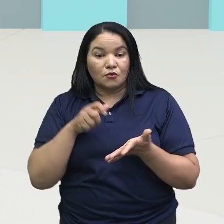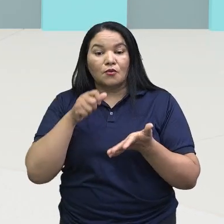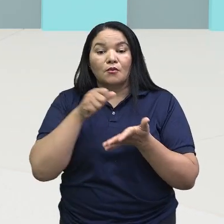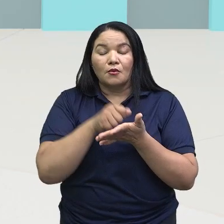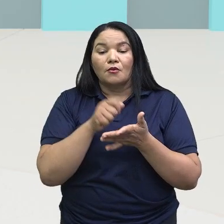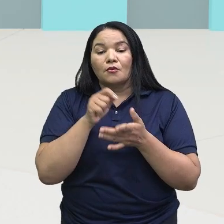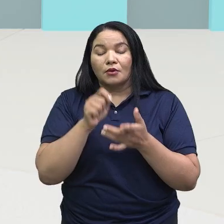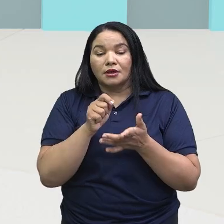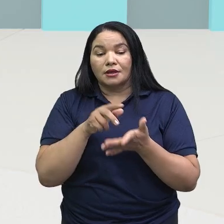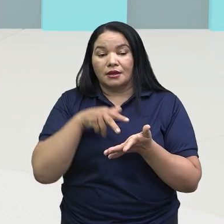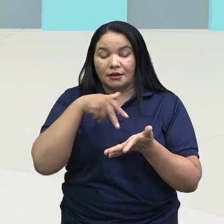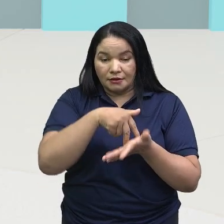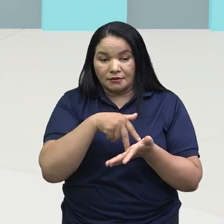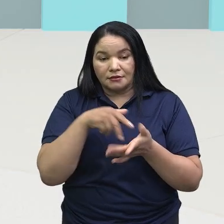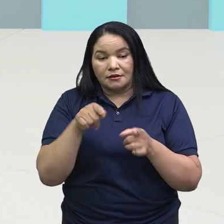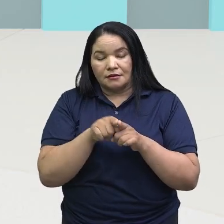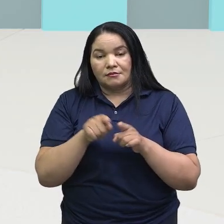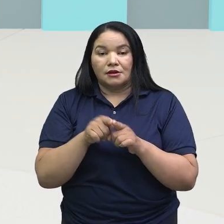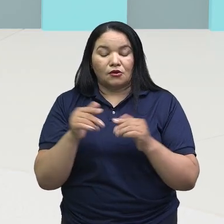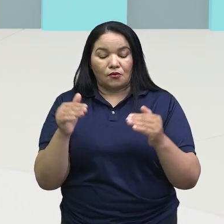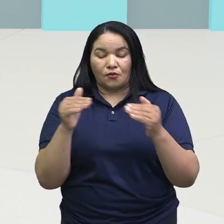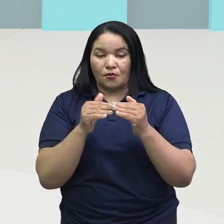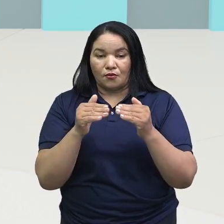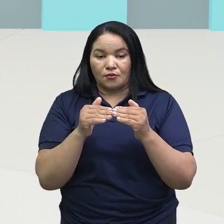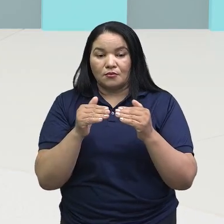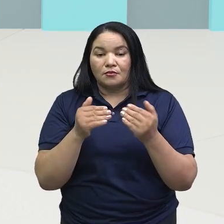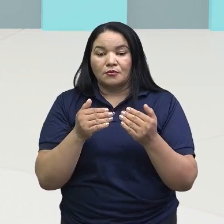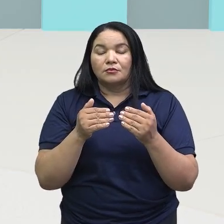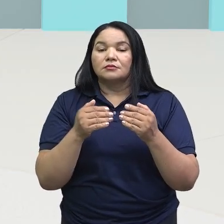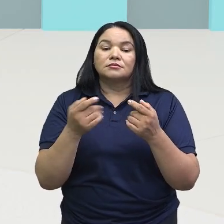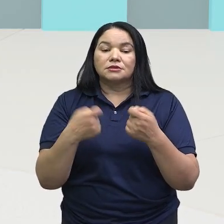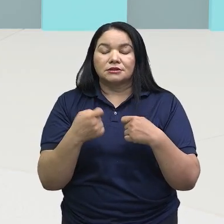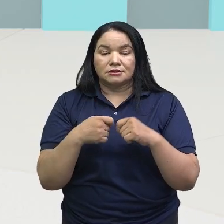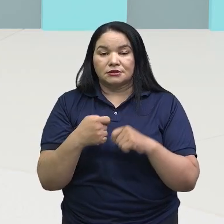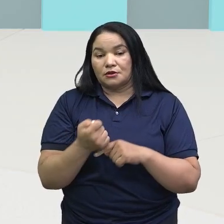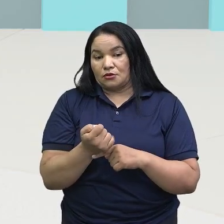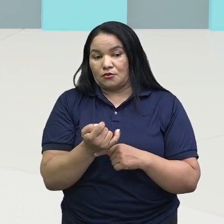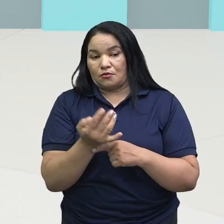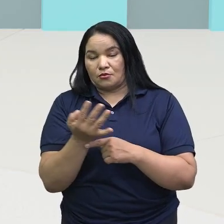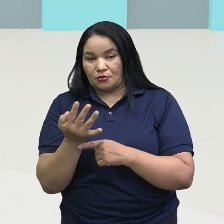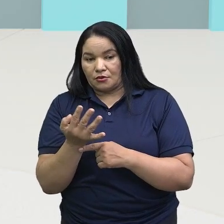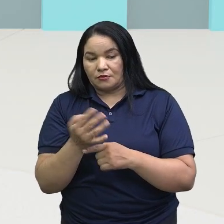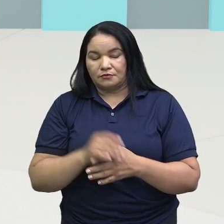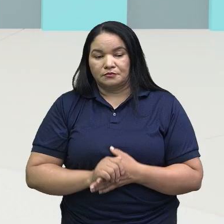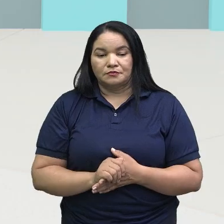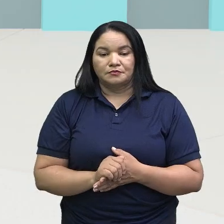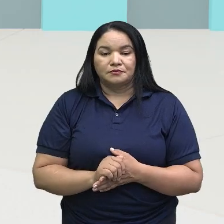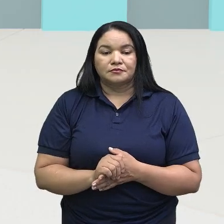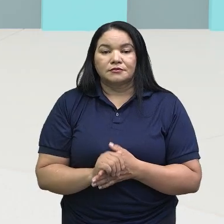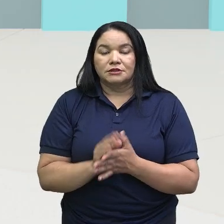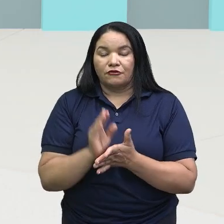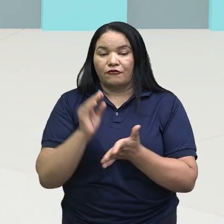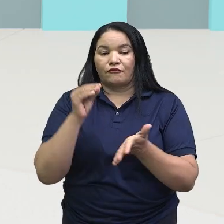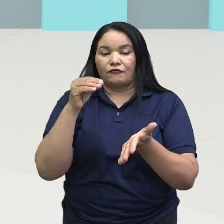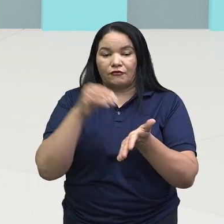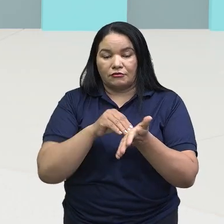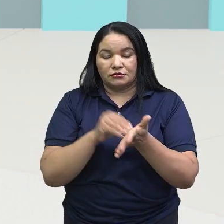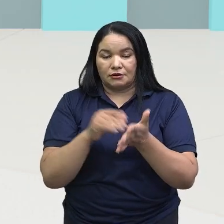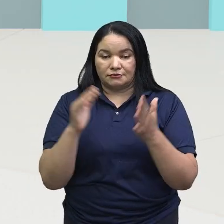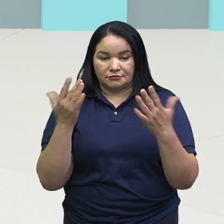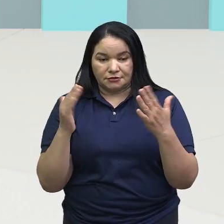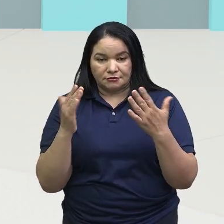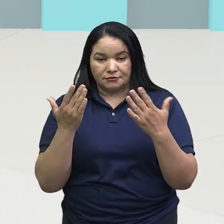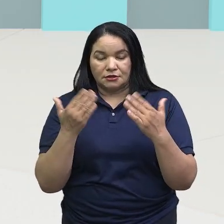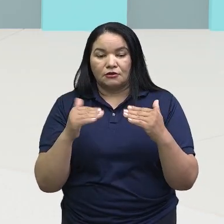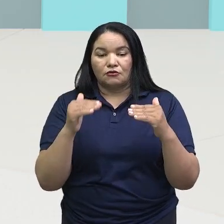está concordando, está no plural, né? Está concordando aí os aplausos, eles, né? Faltaram. Então, está concordando com o número